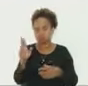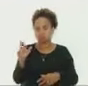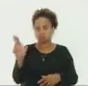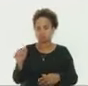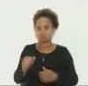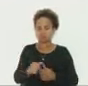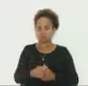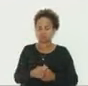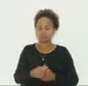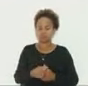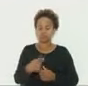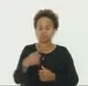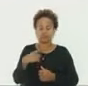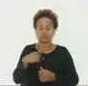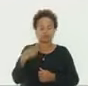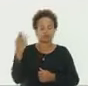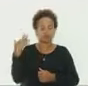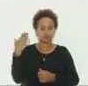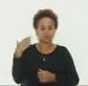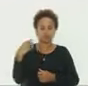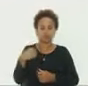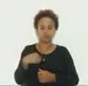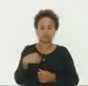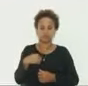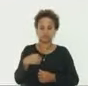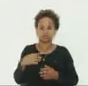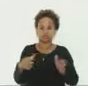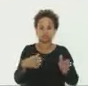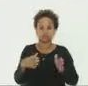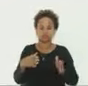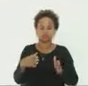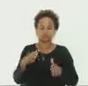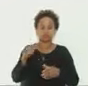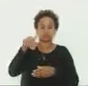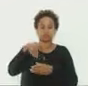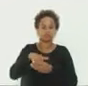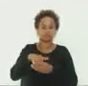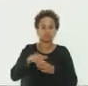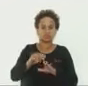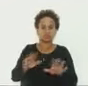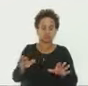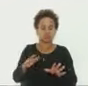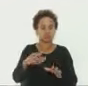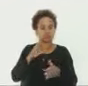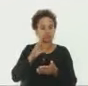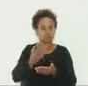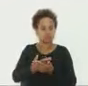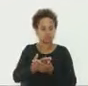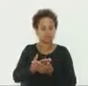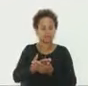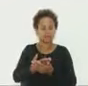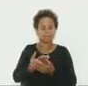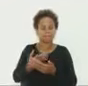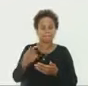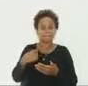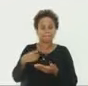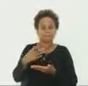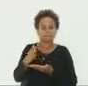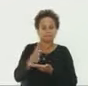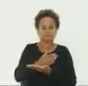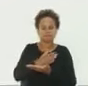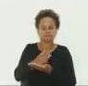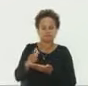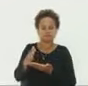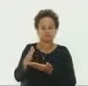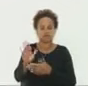era apenas uma eleitora e já acreditei nesse discurso de imparcialidade. Mas hoje vejo que